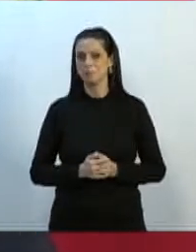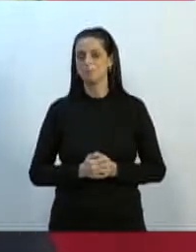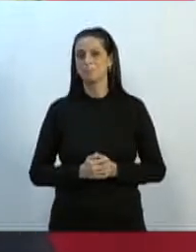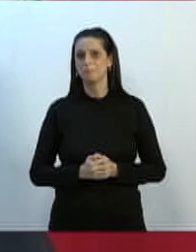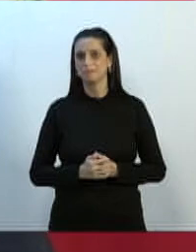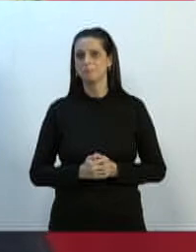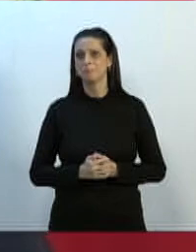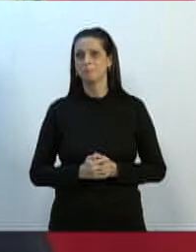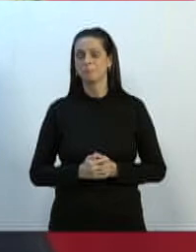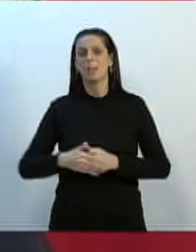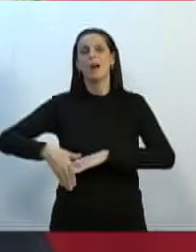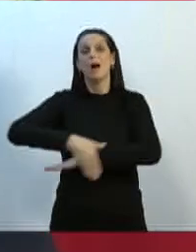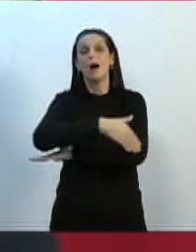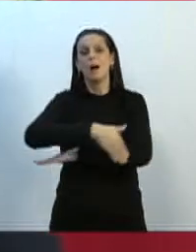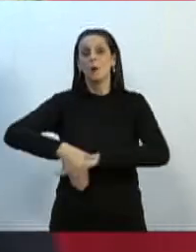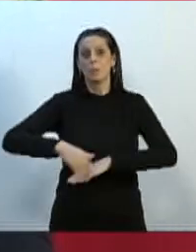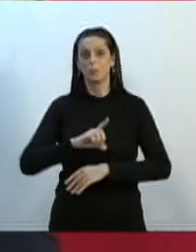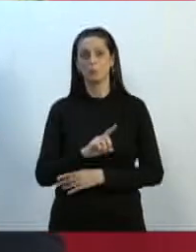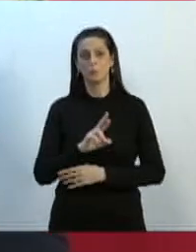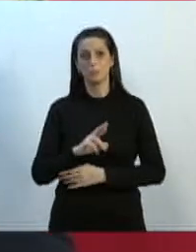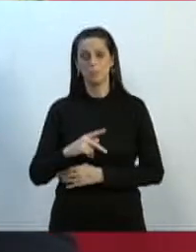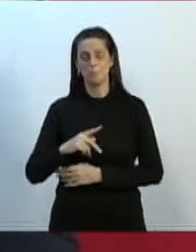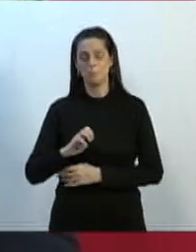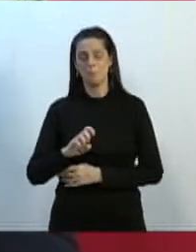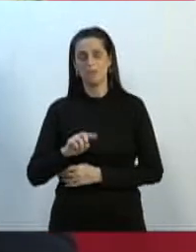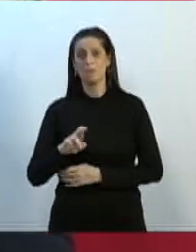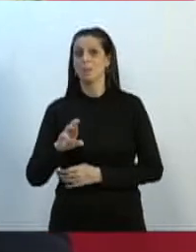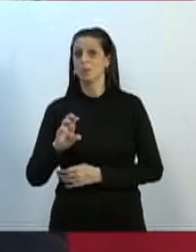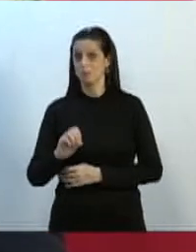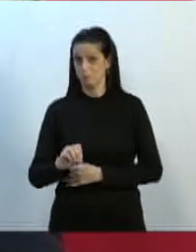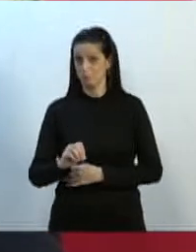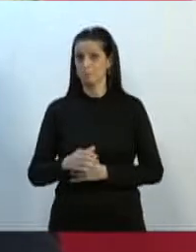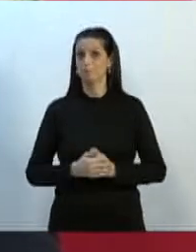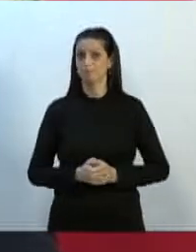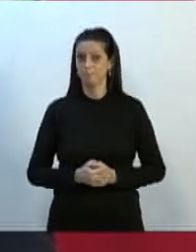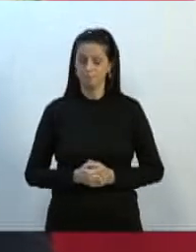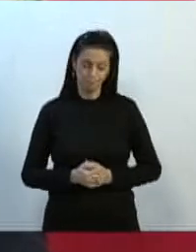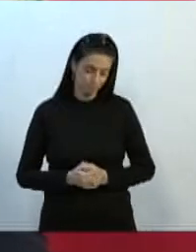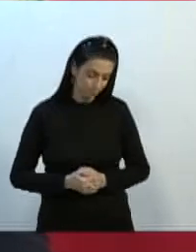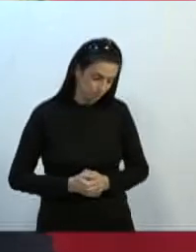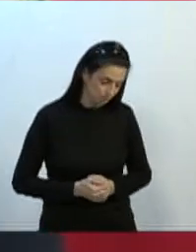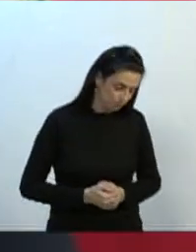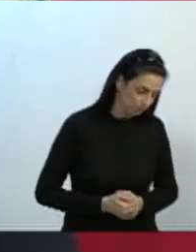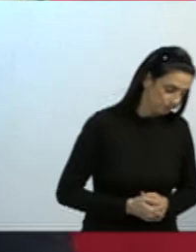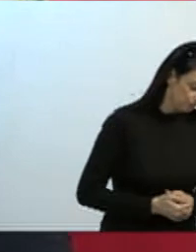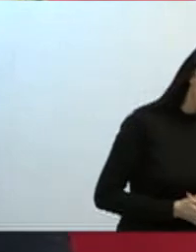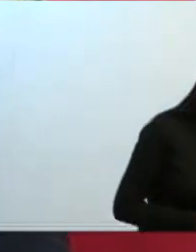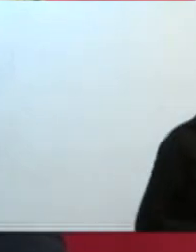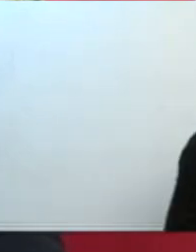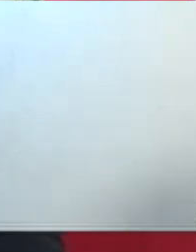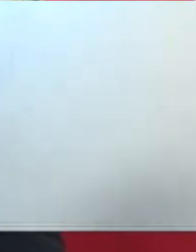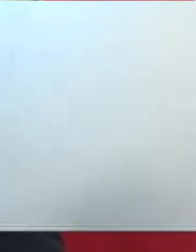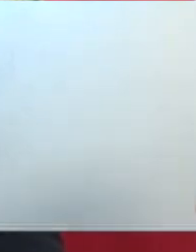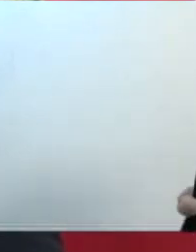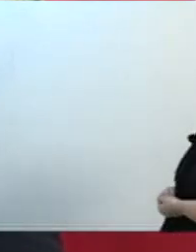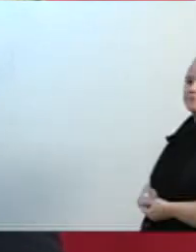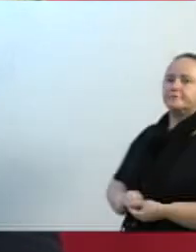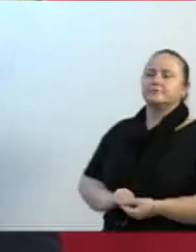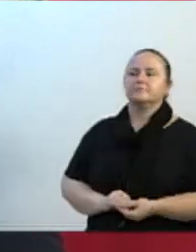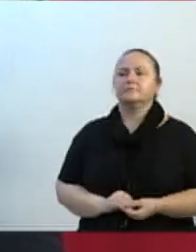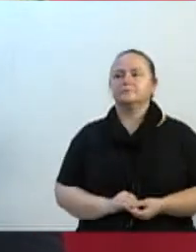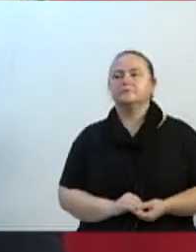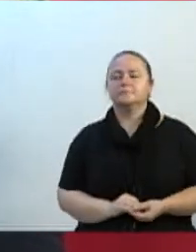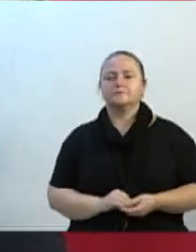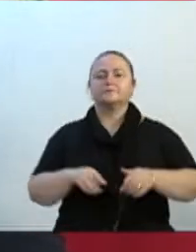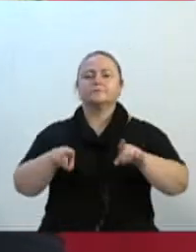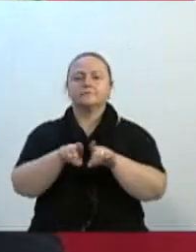a doutor Pedro Zimmermann, vereador Alemão. Destaco a sua atuação, juntamente com o nosso presidente, indo